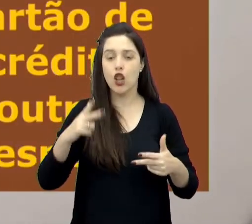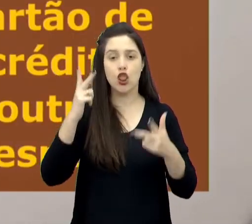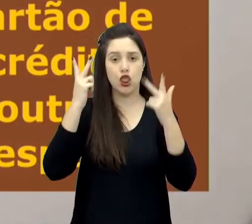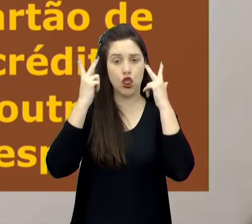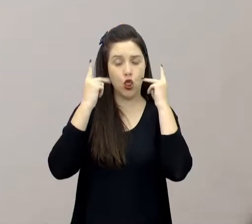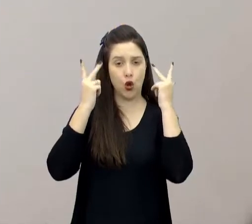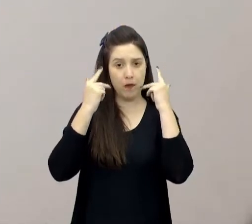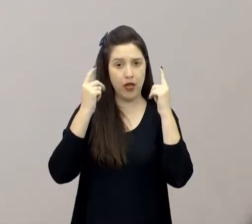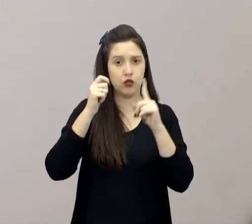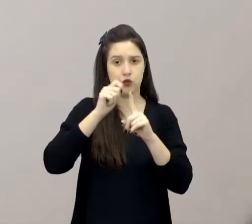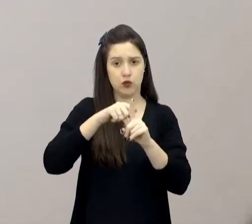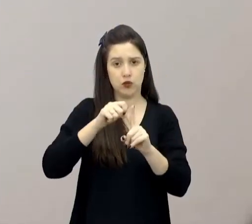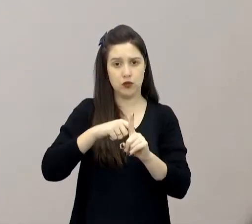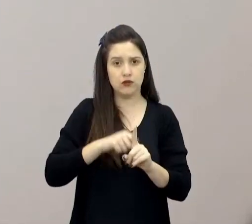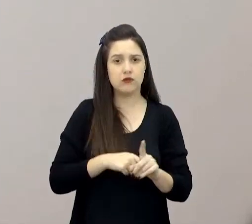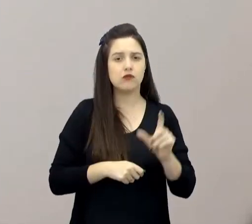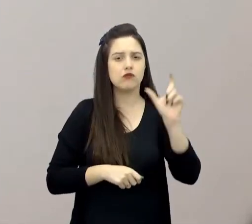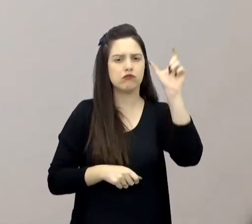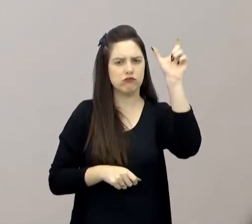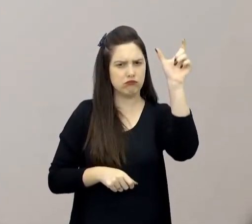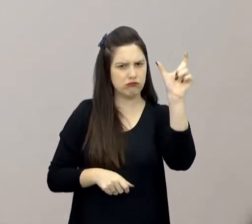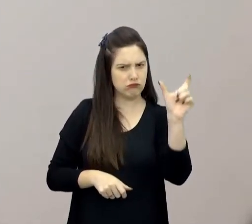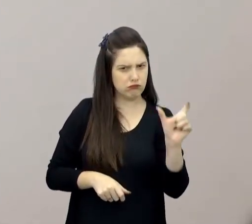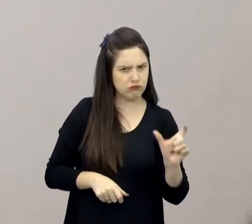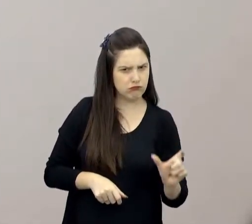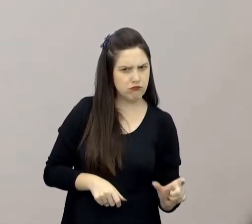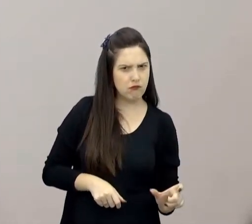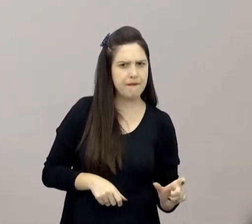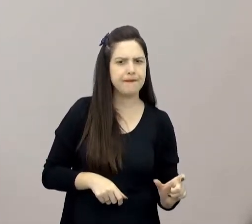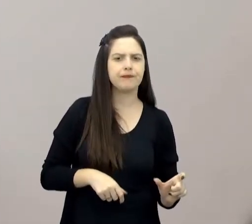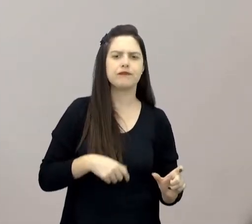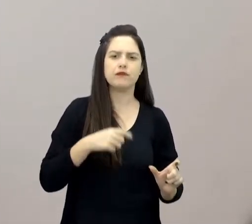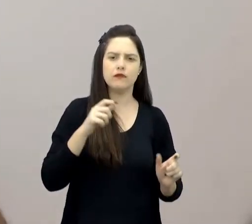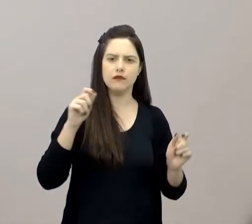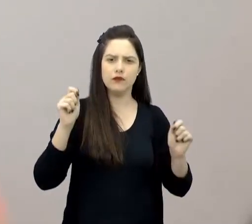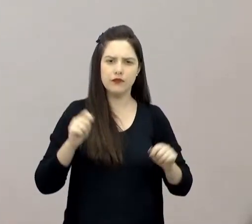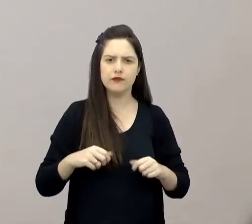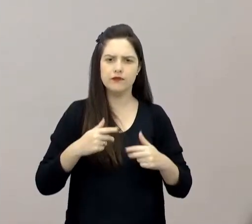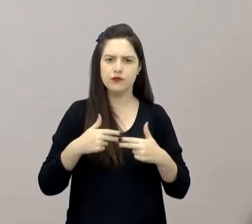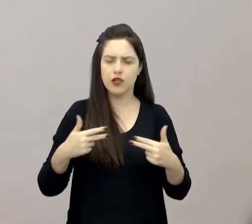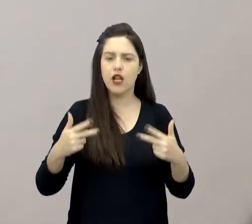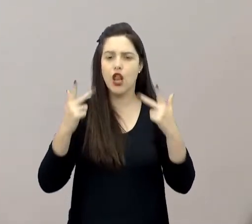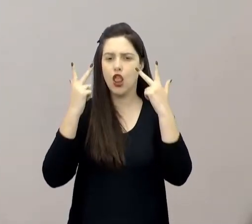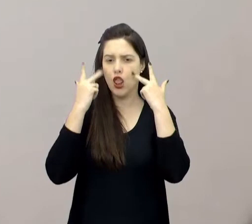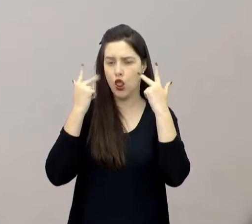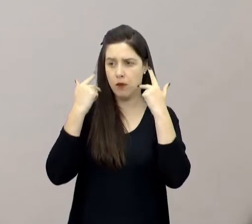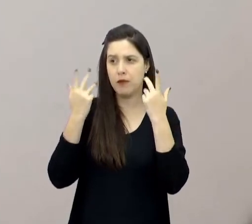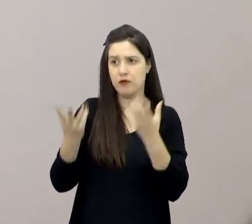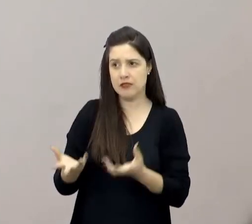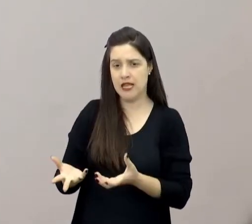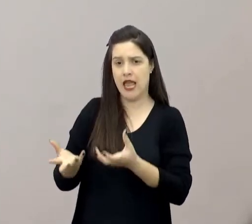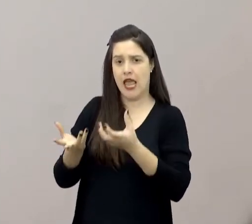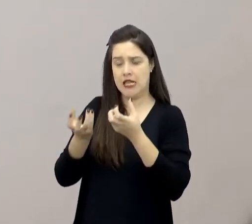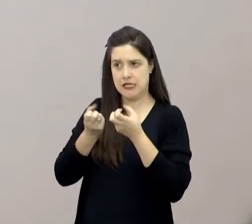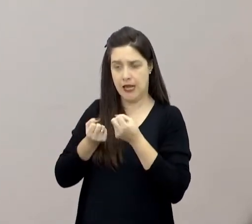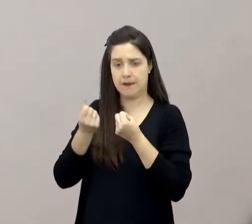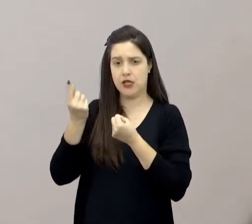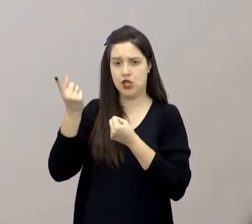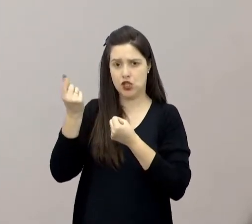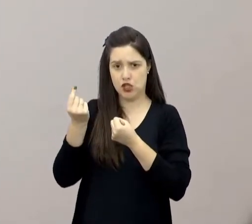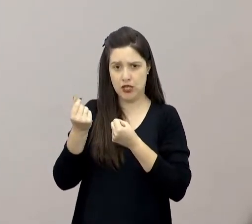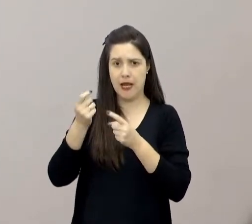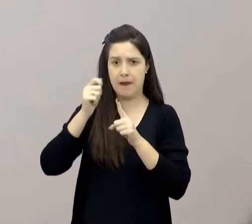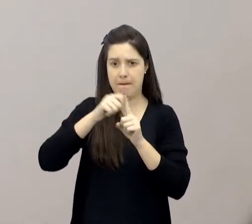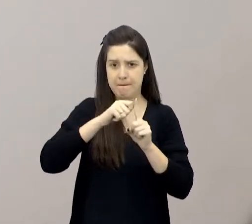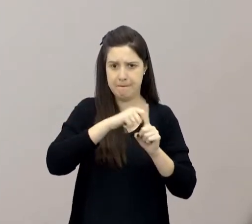de um mês, e você vai colocar ali em um período e você vai colocar também quanto que normalmente você recebe de dinheiro em um